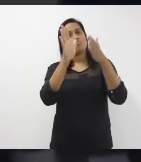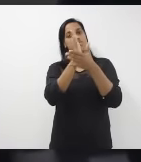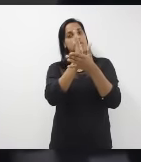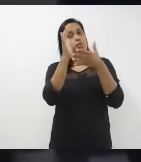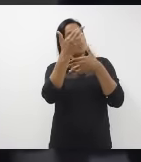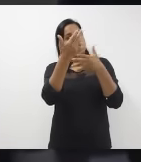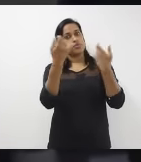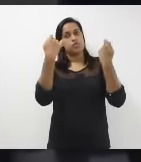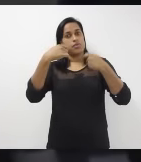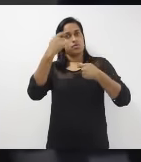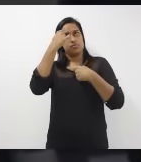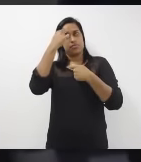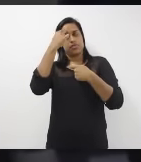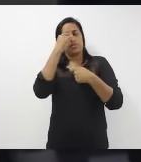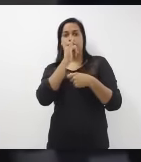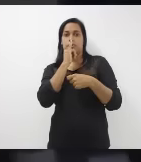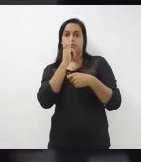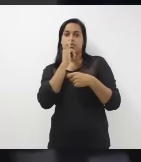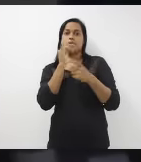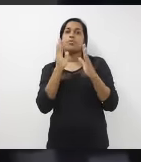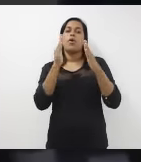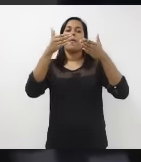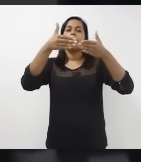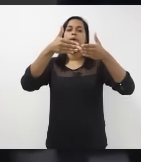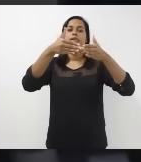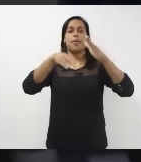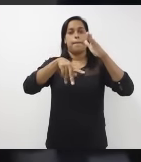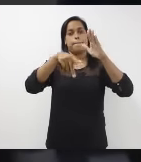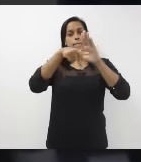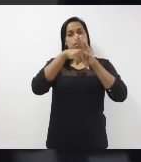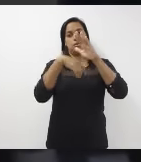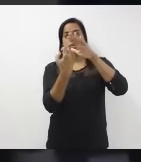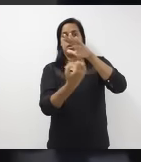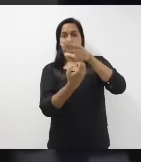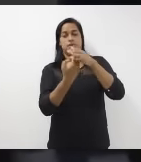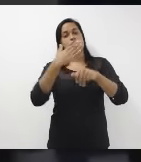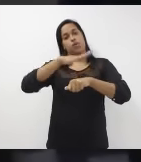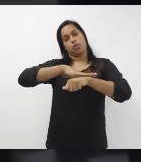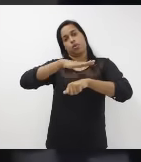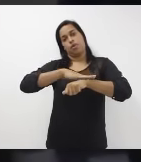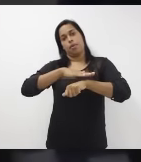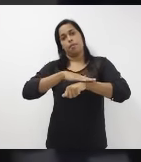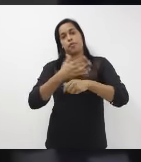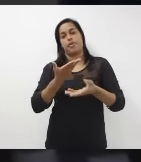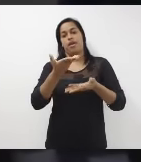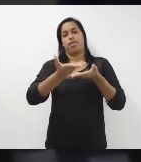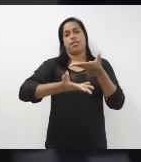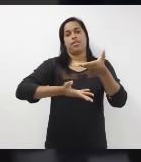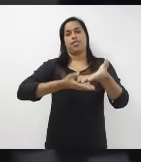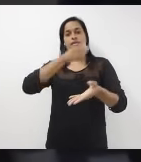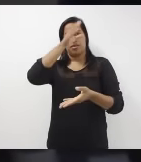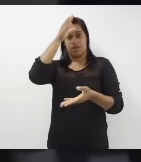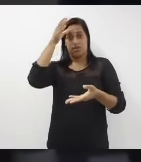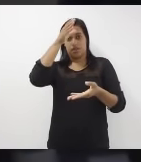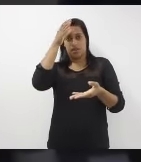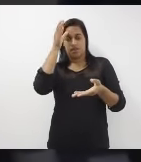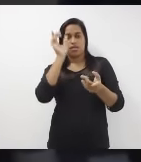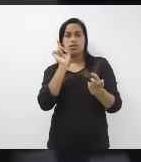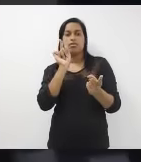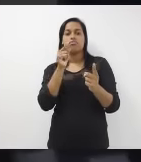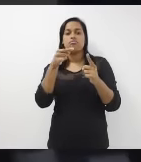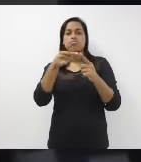pensados. Por exemplo, a meta estabelecida pela empresa quanto ao tempo gasto para atender o cliente. Definir qual vai ser o